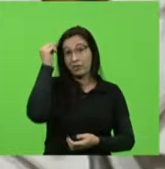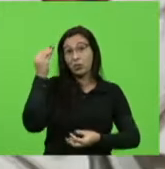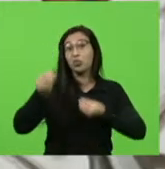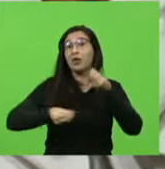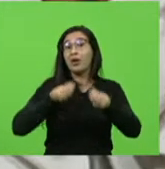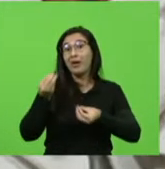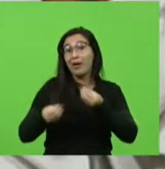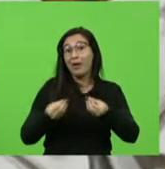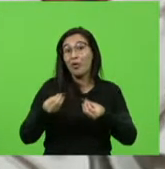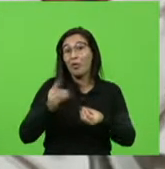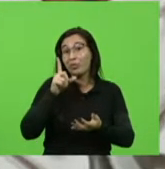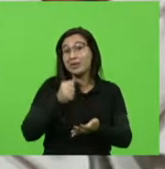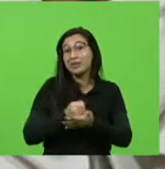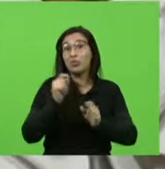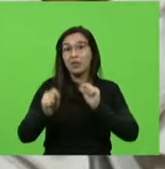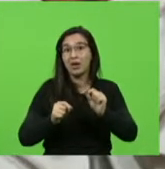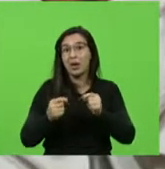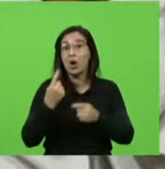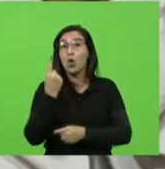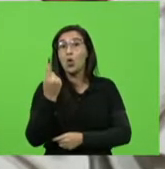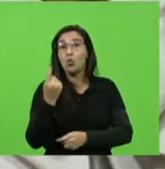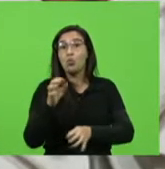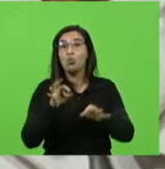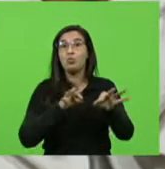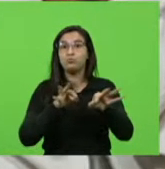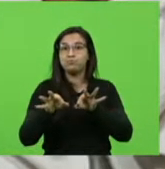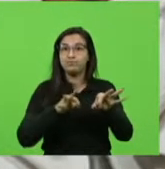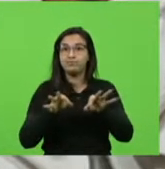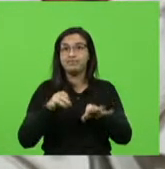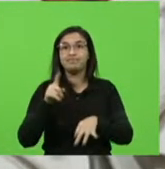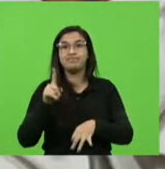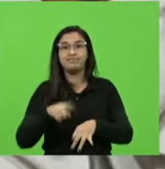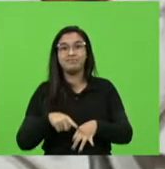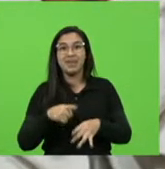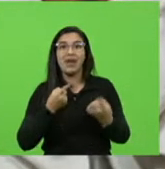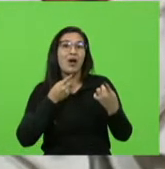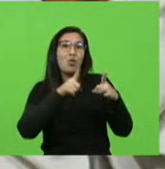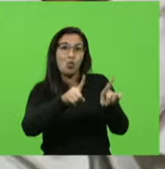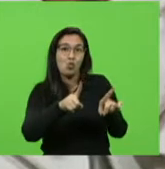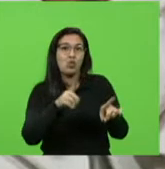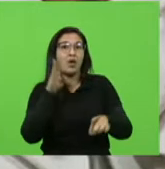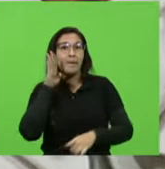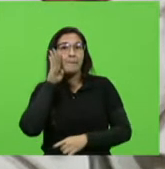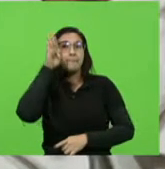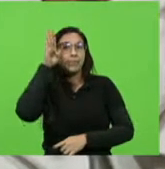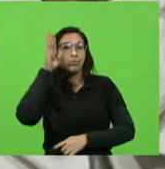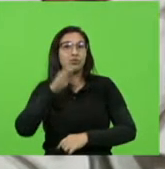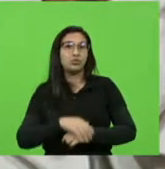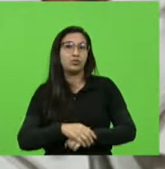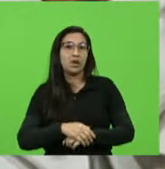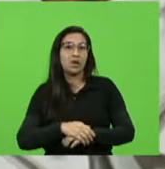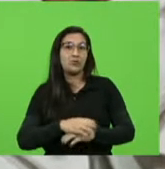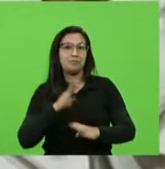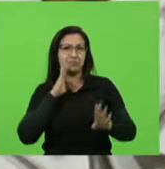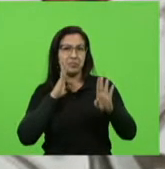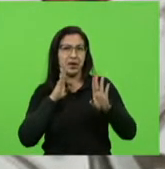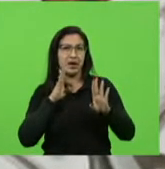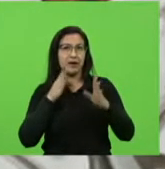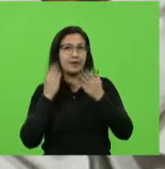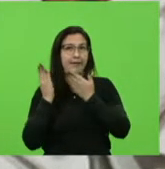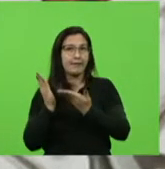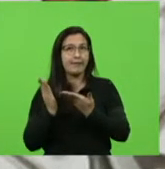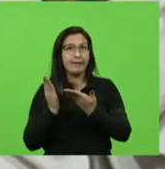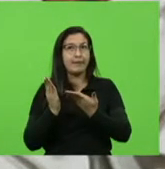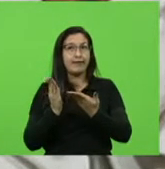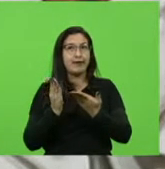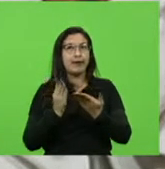atrás. Um dos organizadores é, obviamente, antibolsonarista. Nas páginas das redes sociais dele, ele faz questão de